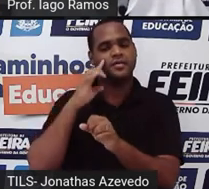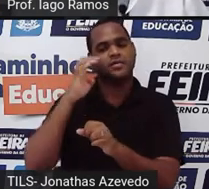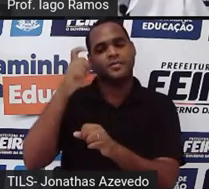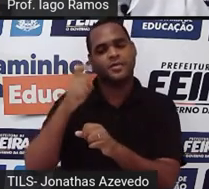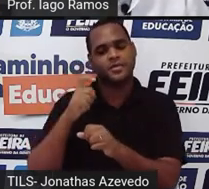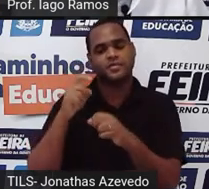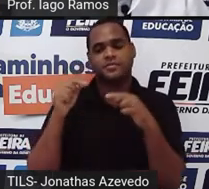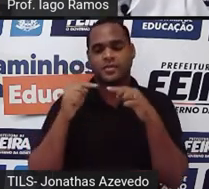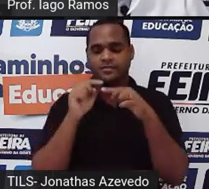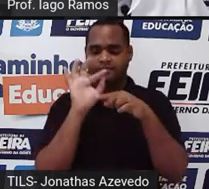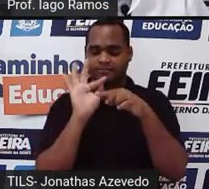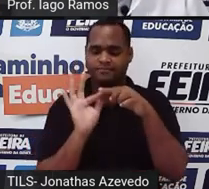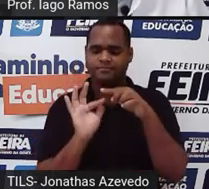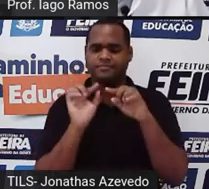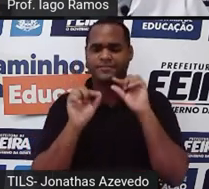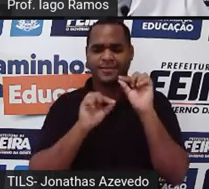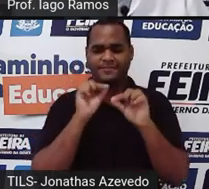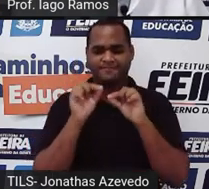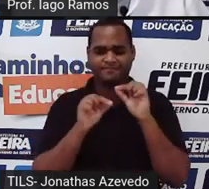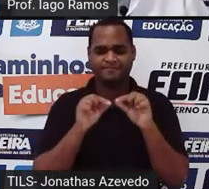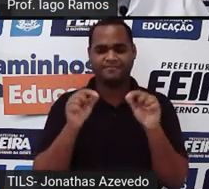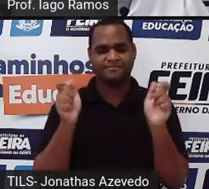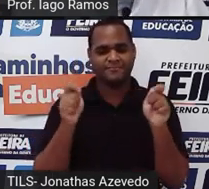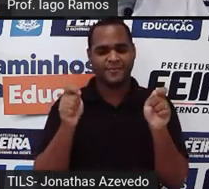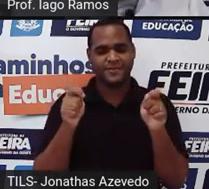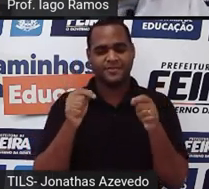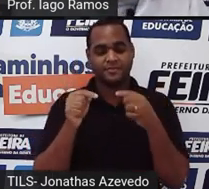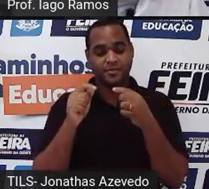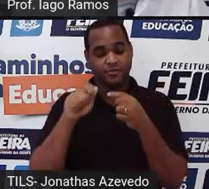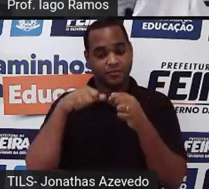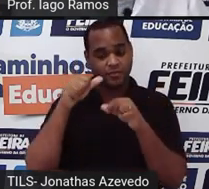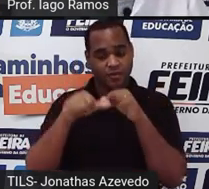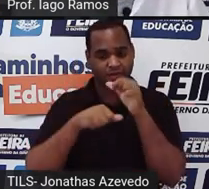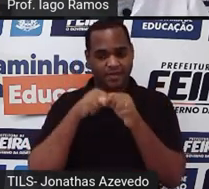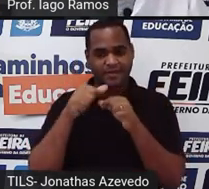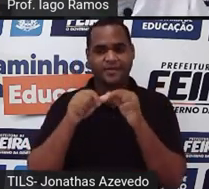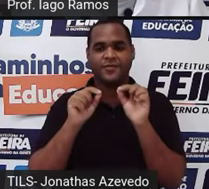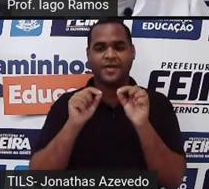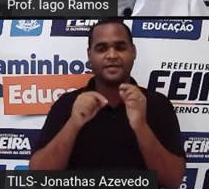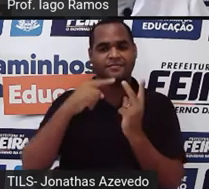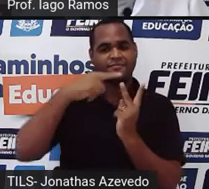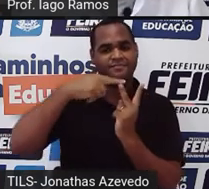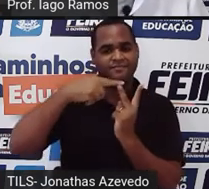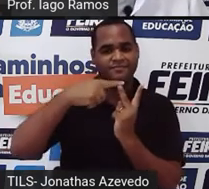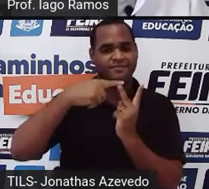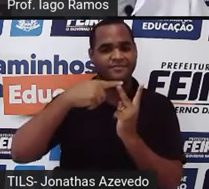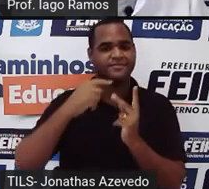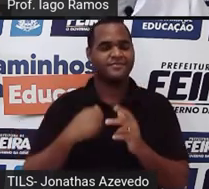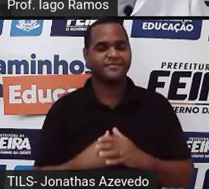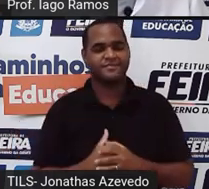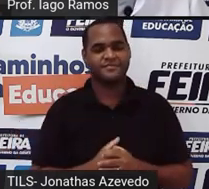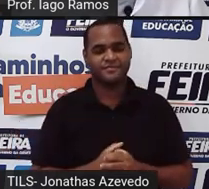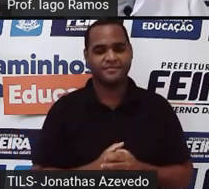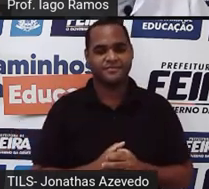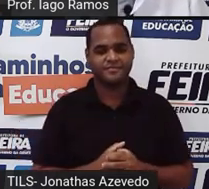fração, isso vai ter que virar uma raiz, certo?